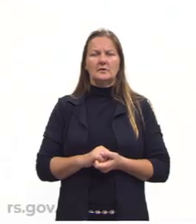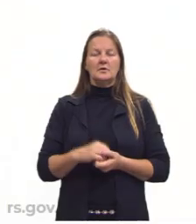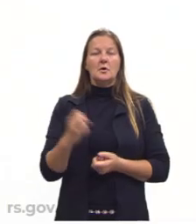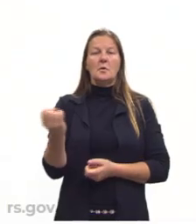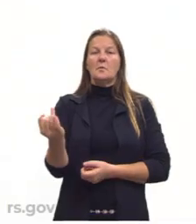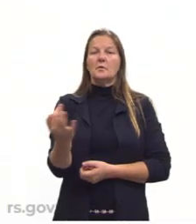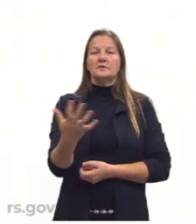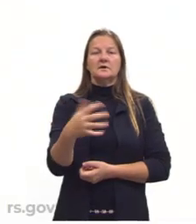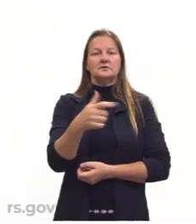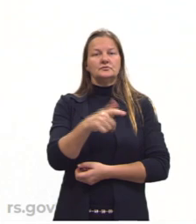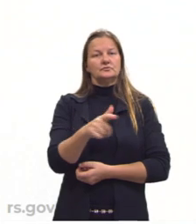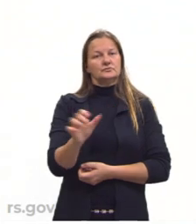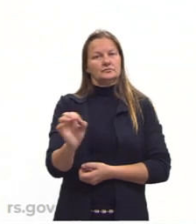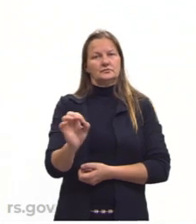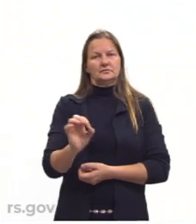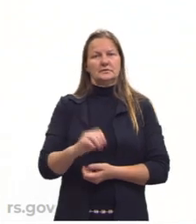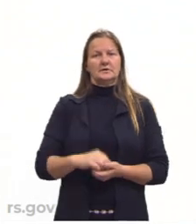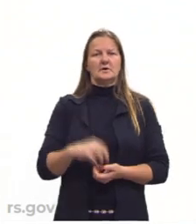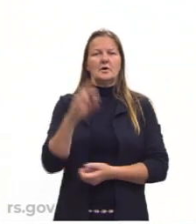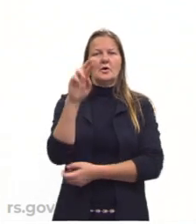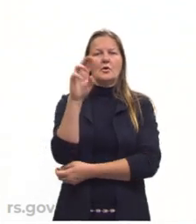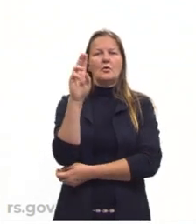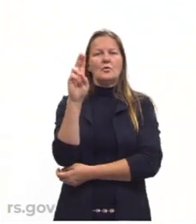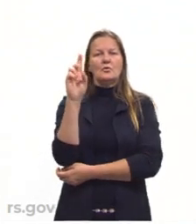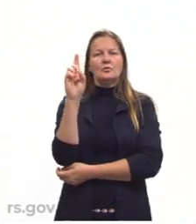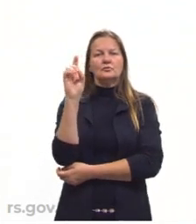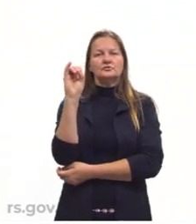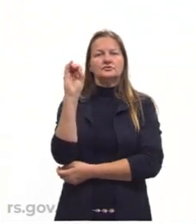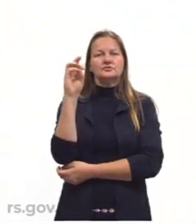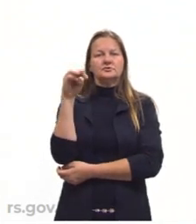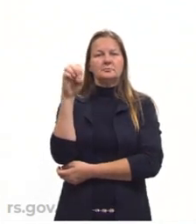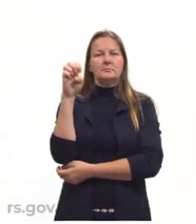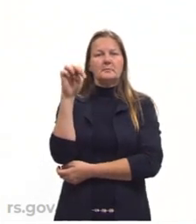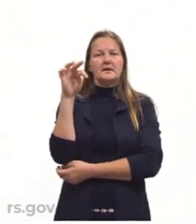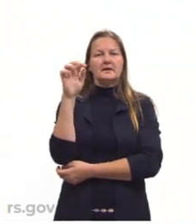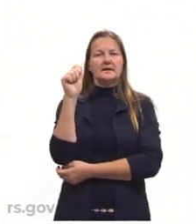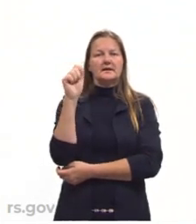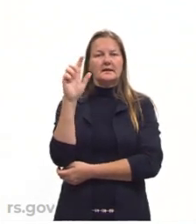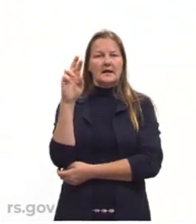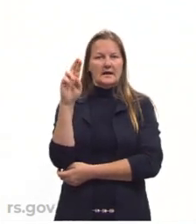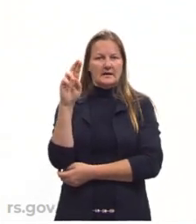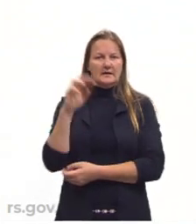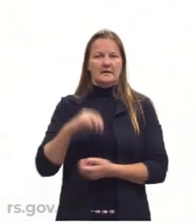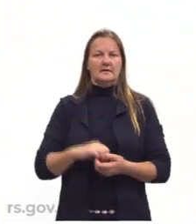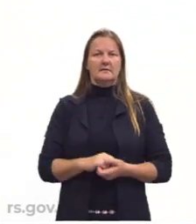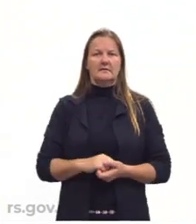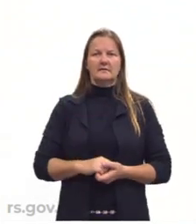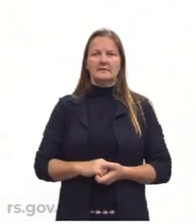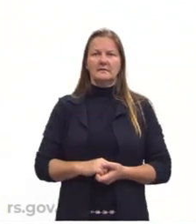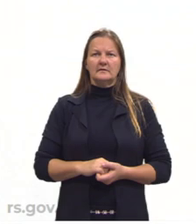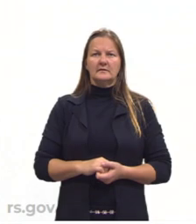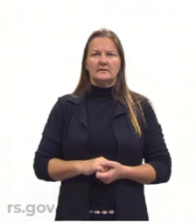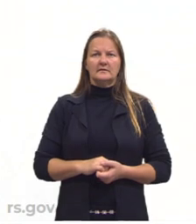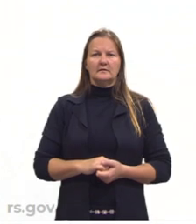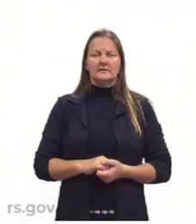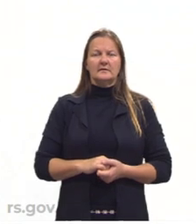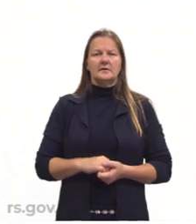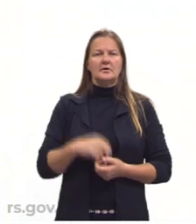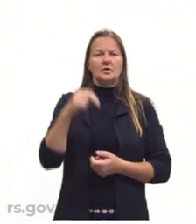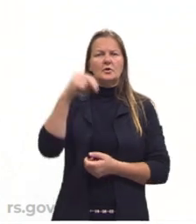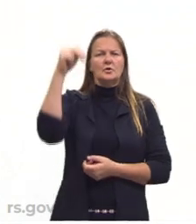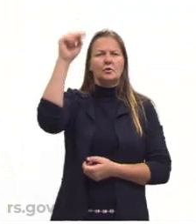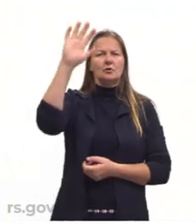modernidade Então são coisas bem rudimentares né o subsistência aparece muito essa agricultura de subsistência no nordeste